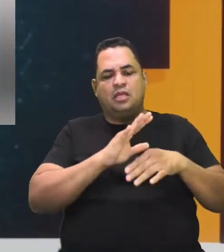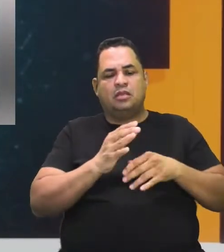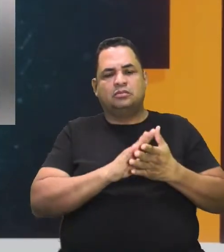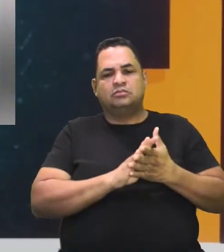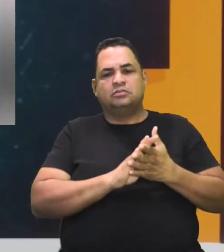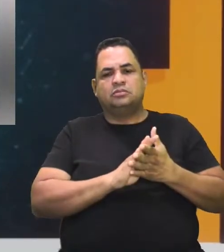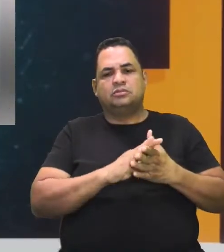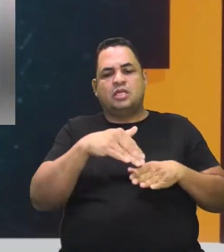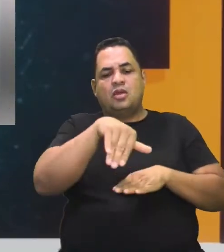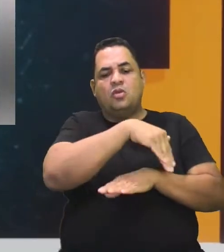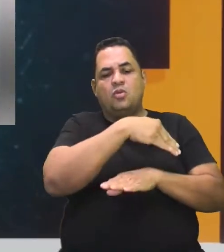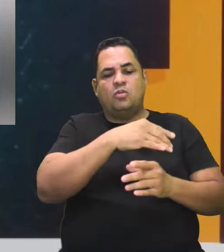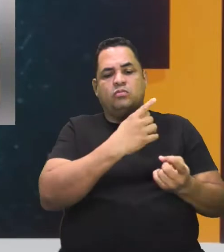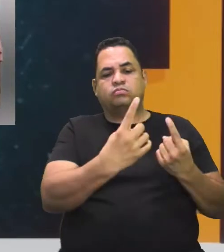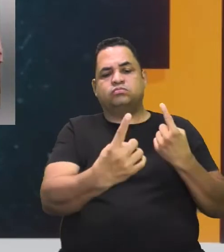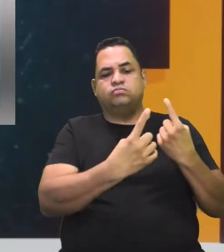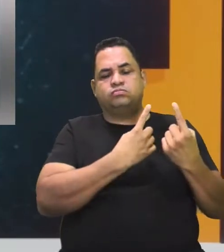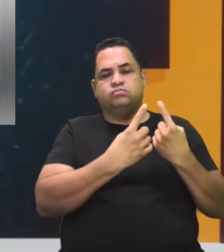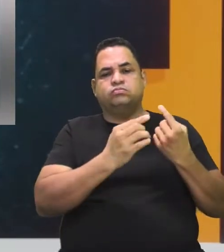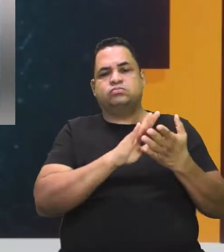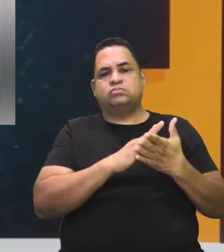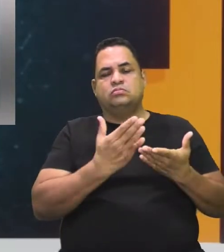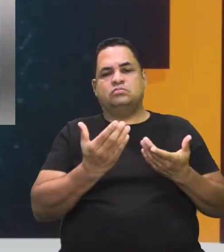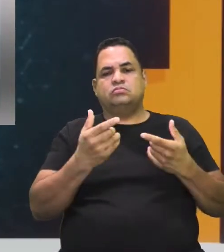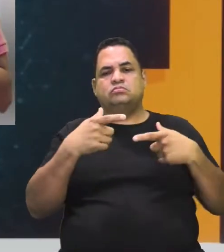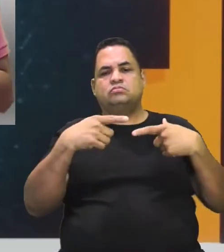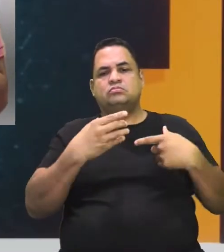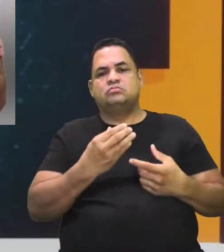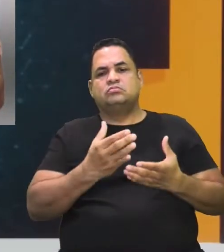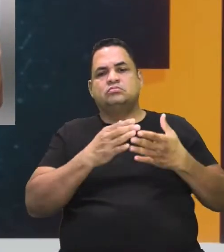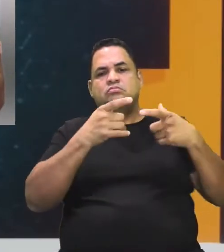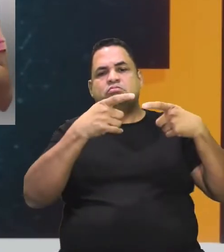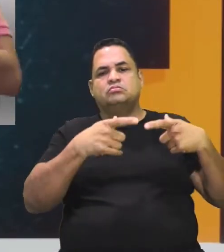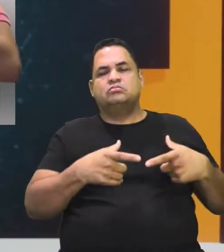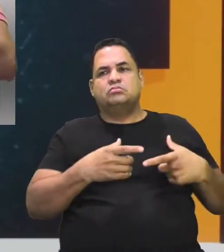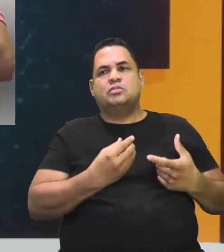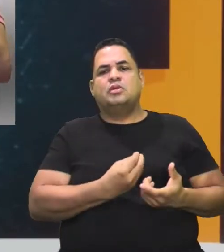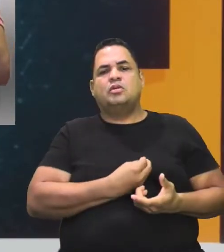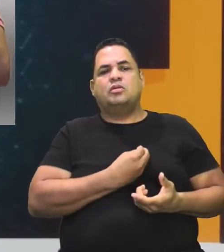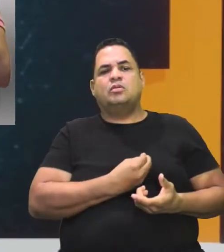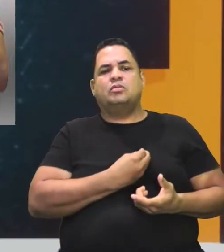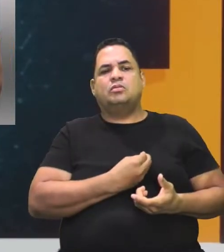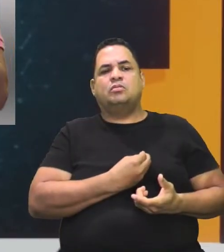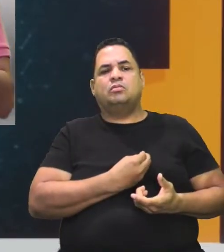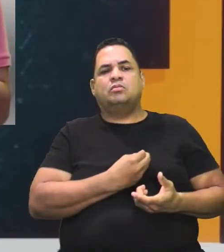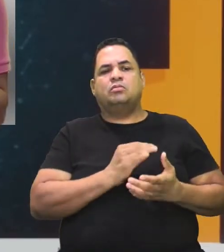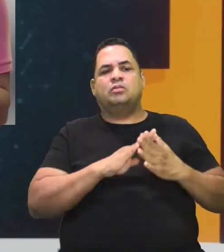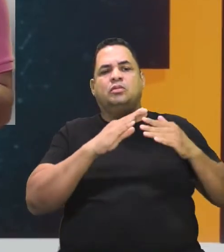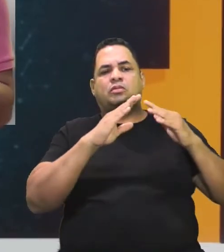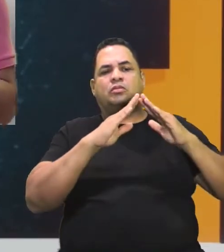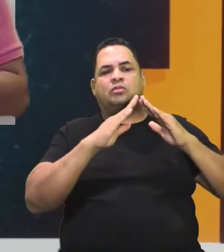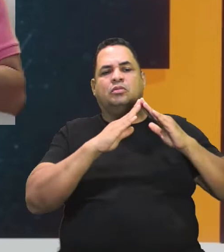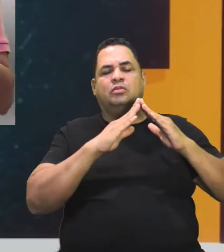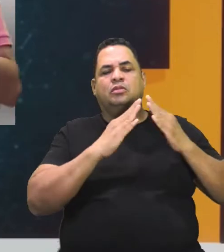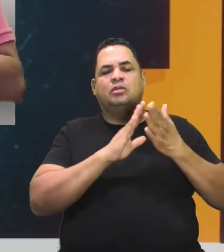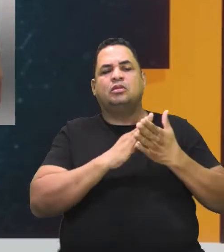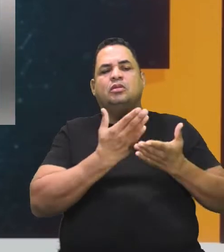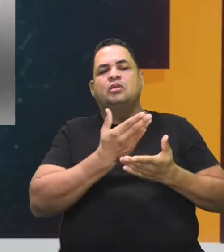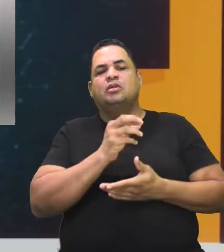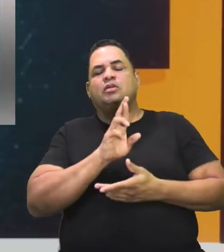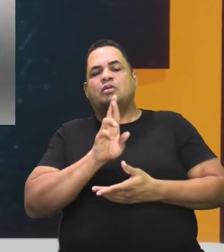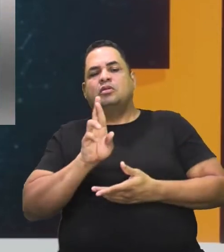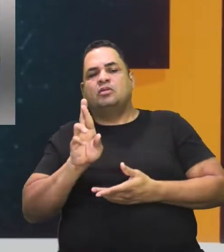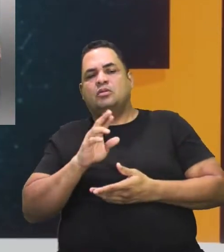as casas e tenta falar assim, olha, eu moro na rua, na terceira rua com a quarta, na casa 5. E vai